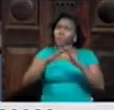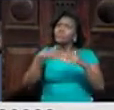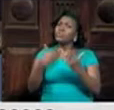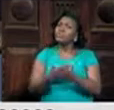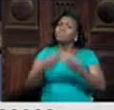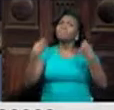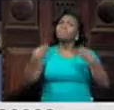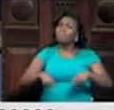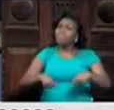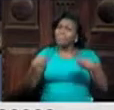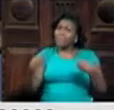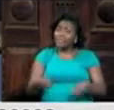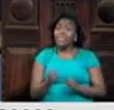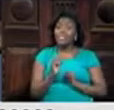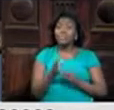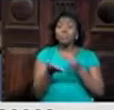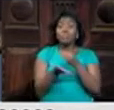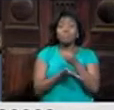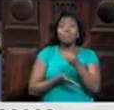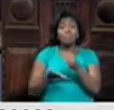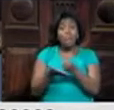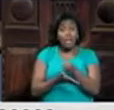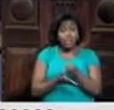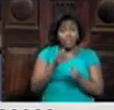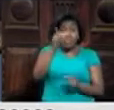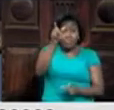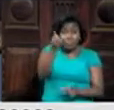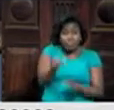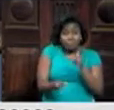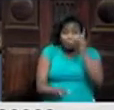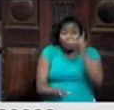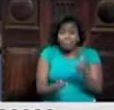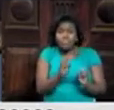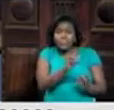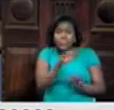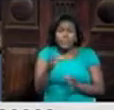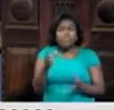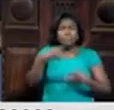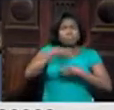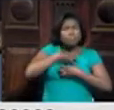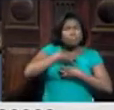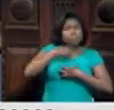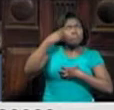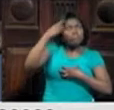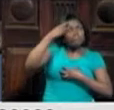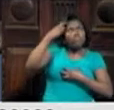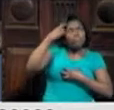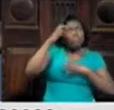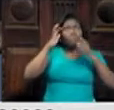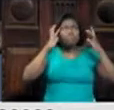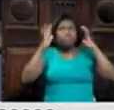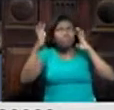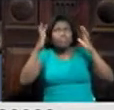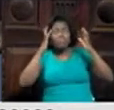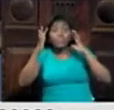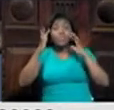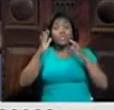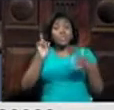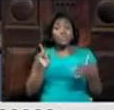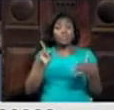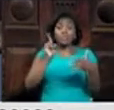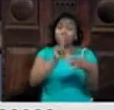Nós precisamos formar cidadãos mais críticos, conscientes e participativos, porque o